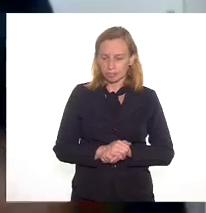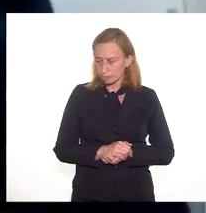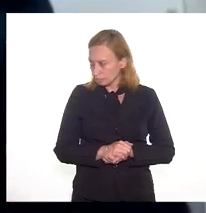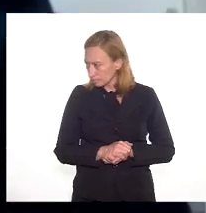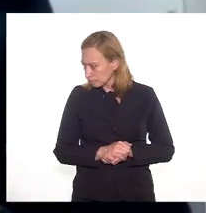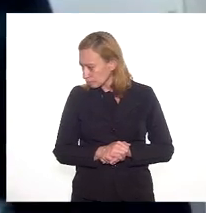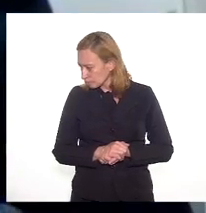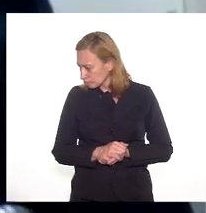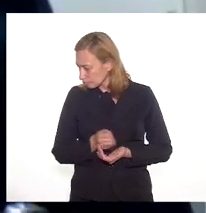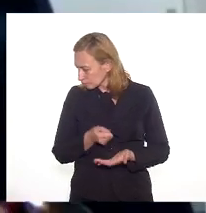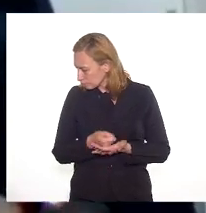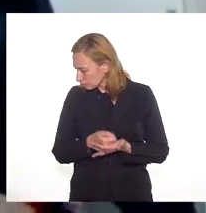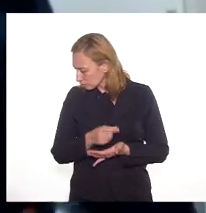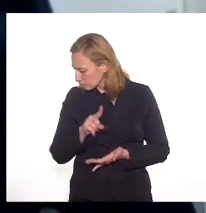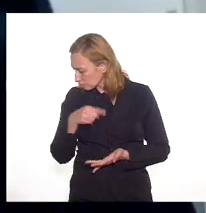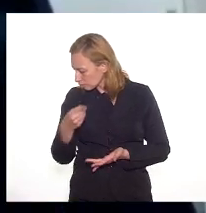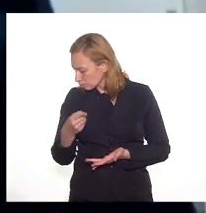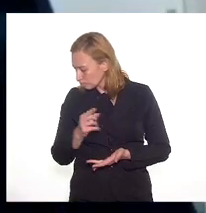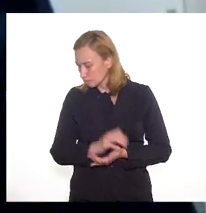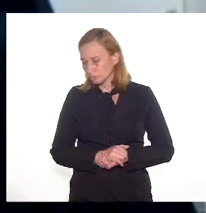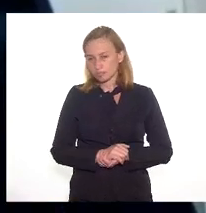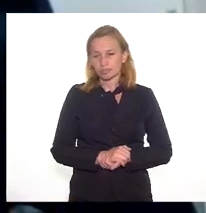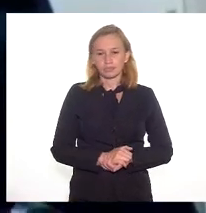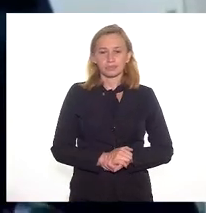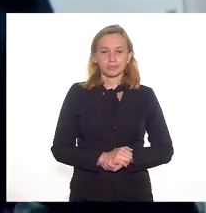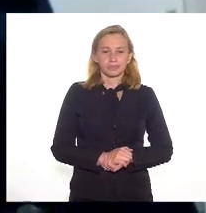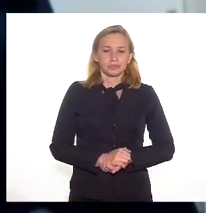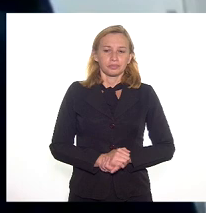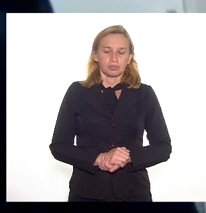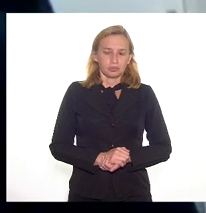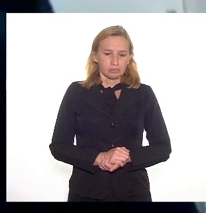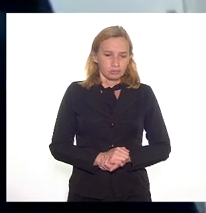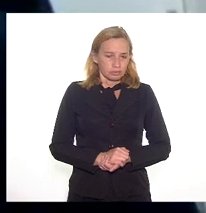cobre dele depois, fez uma provisão no preço dele.